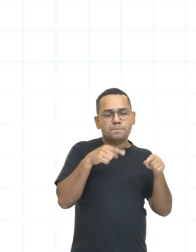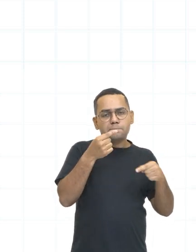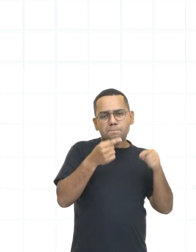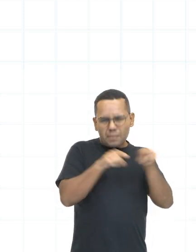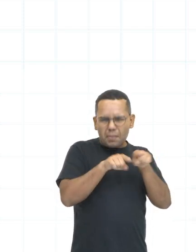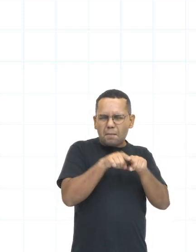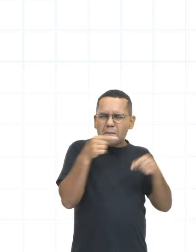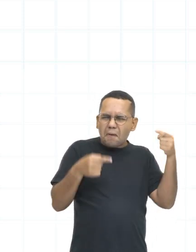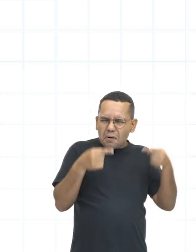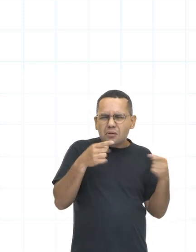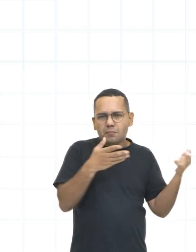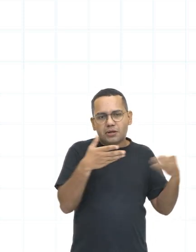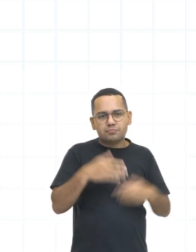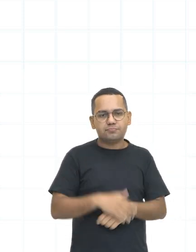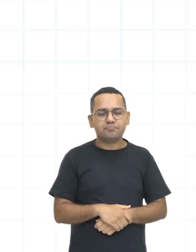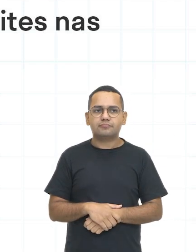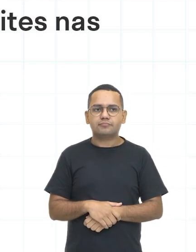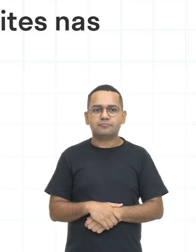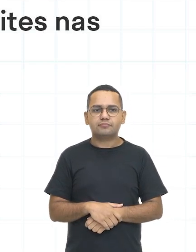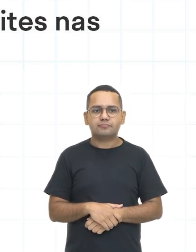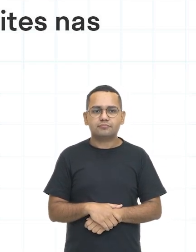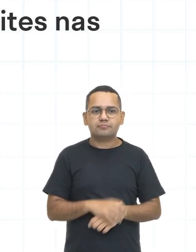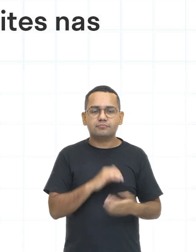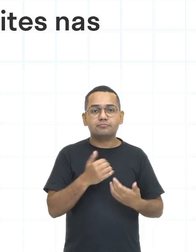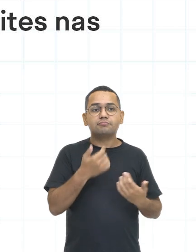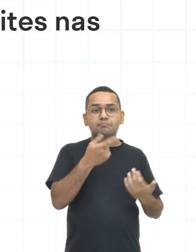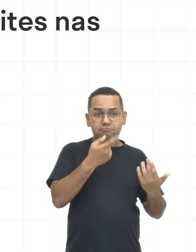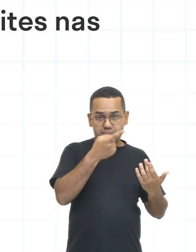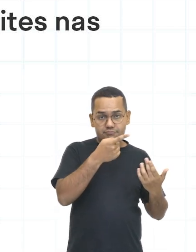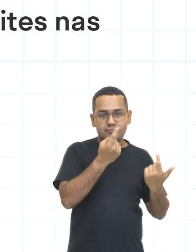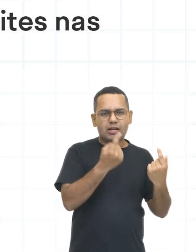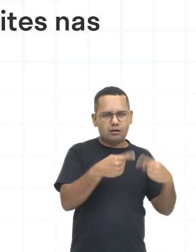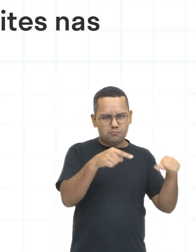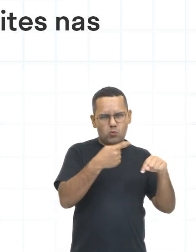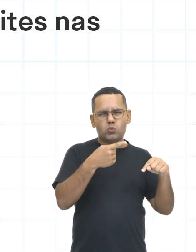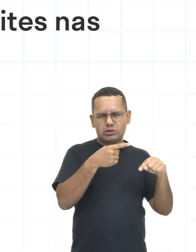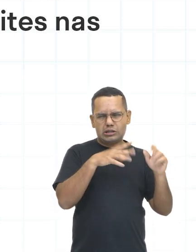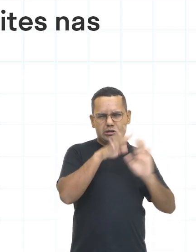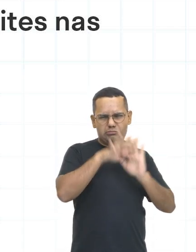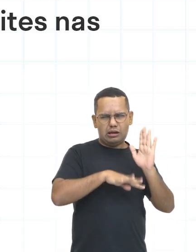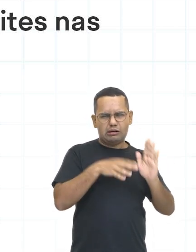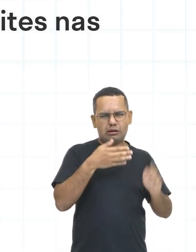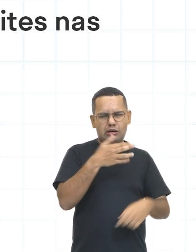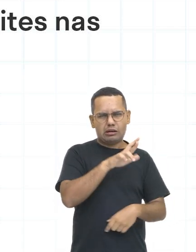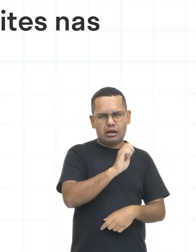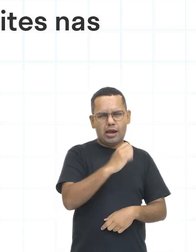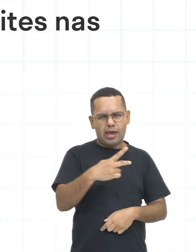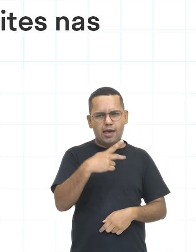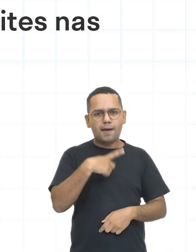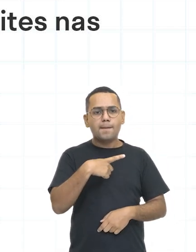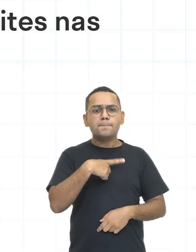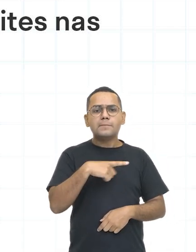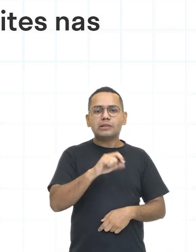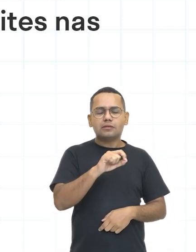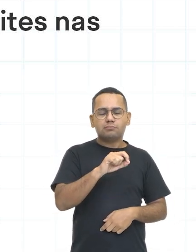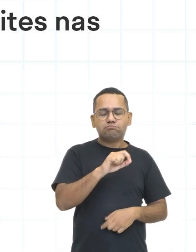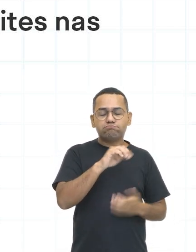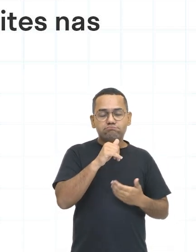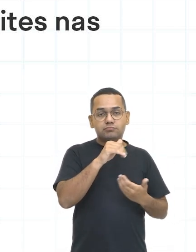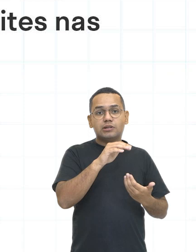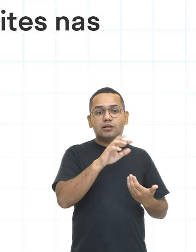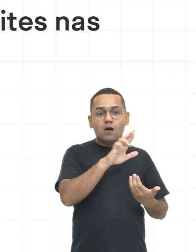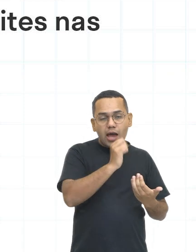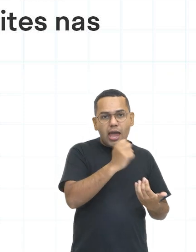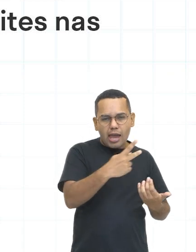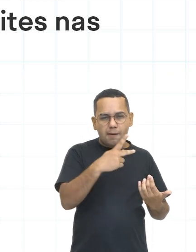política desse tempo. O rap também ele é composto por danças caracterizadas com